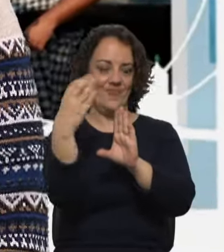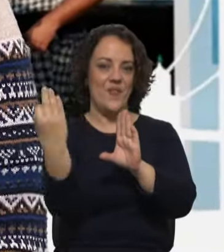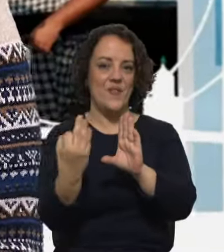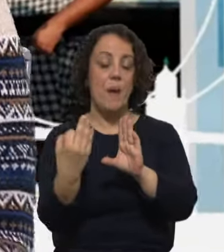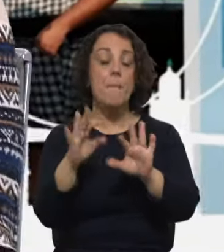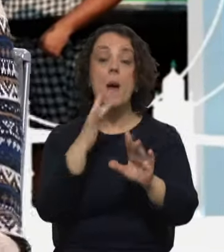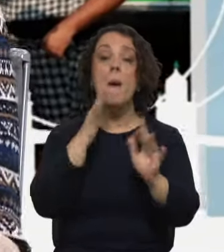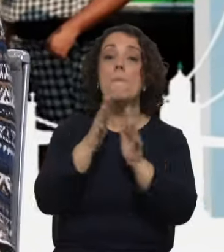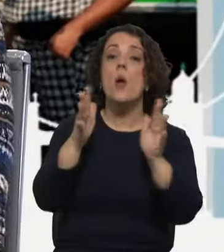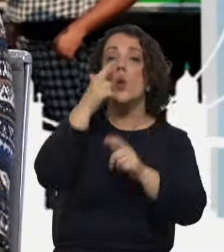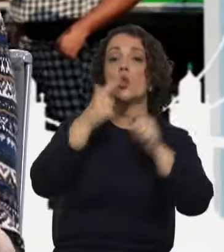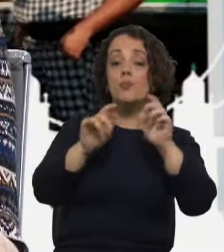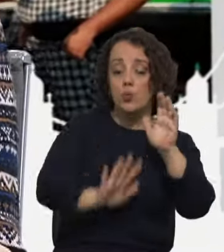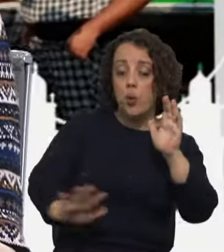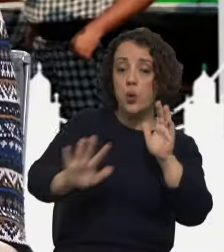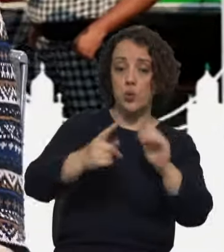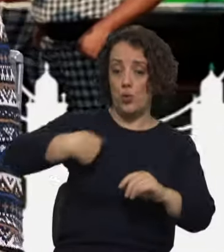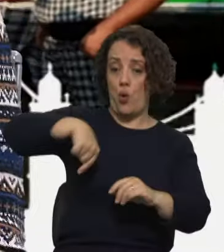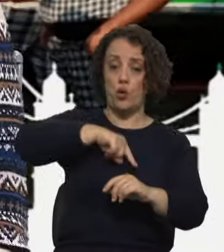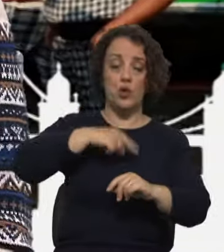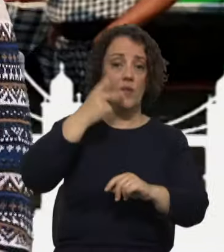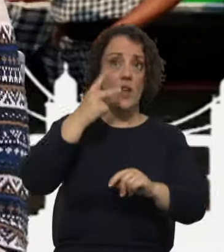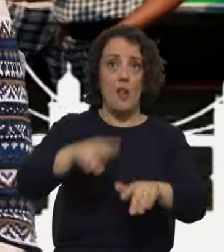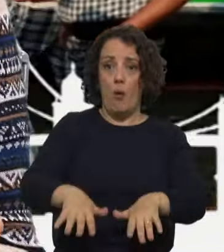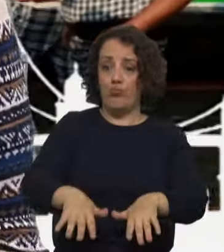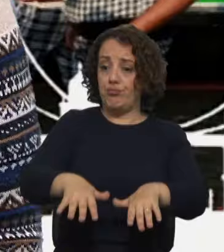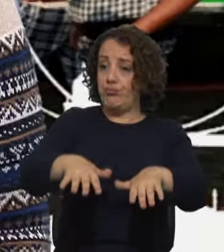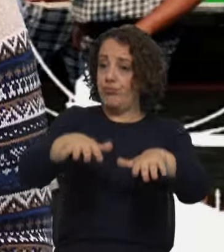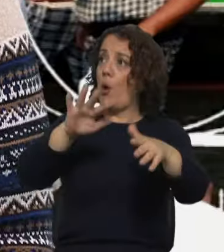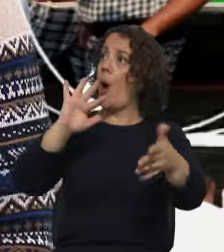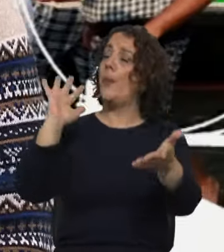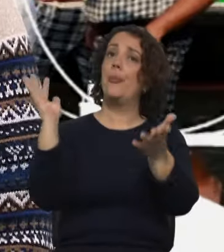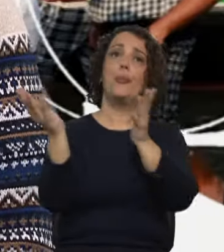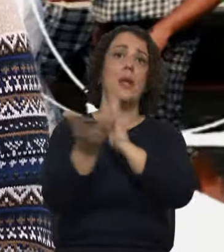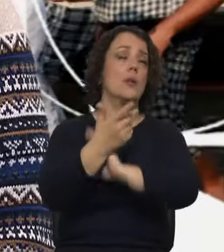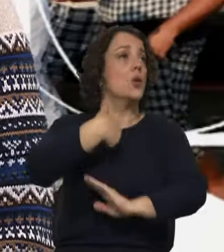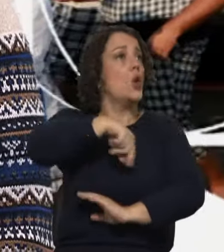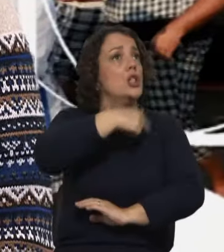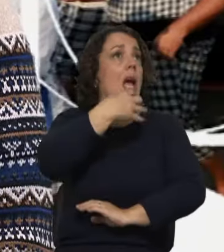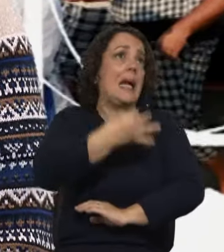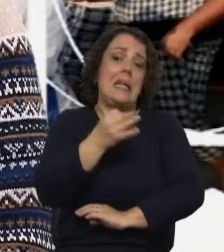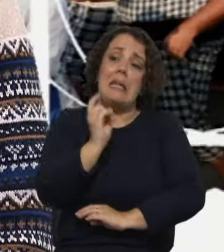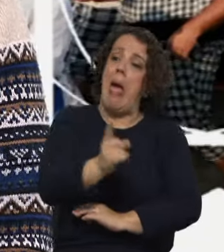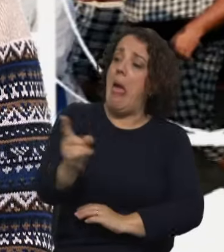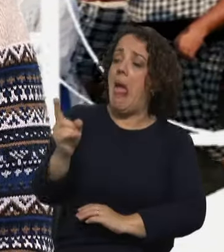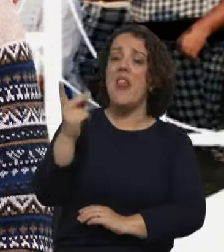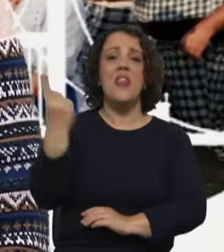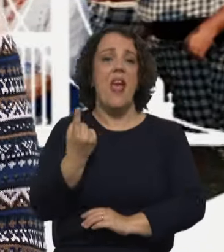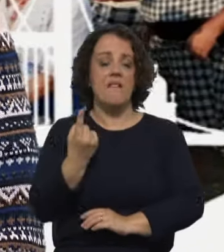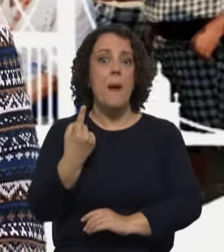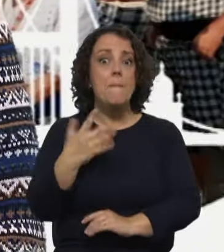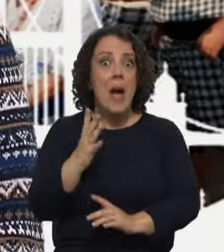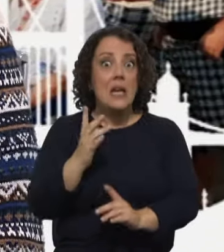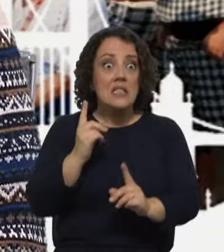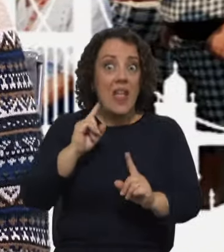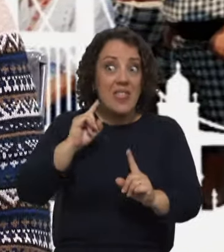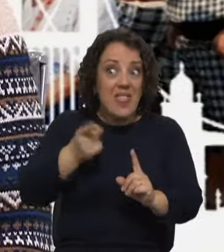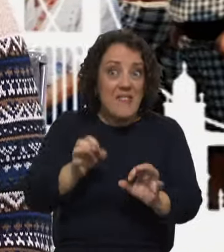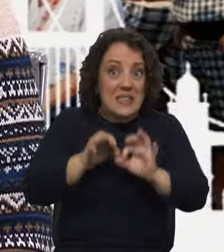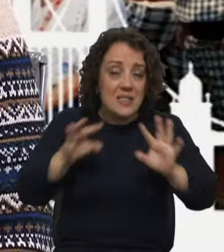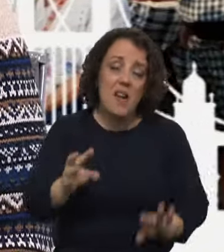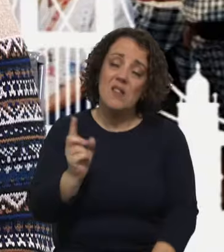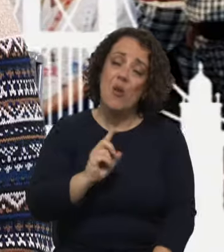pessoas que lá vivem nós crescemos todos no ambiente e e acreditamos que tudo deveria ser assim eh não tem que ser tudo assim eh